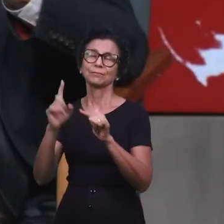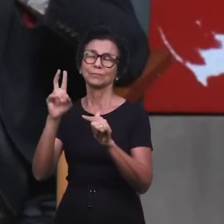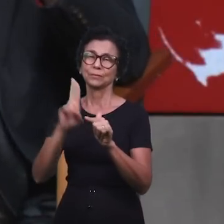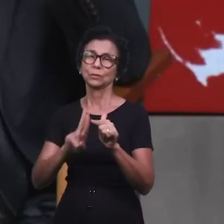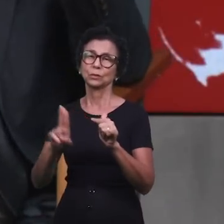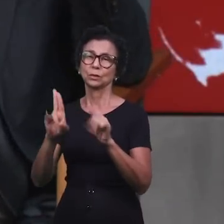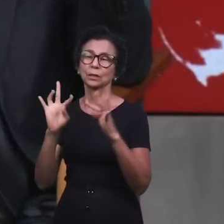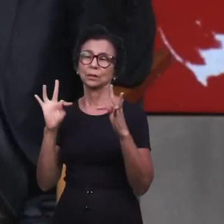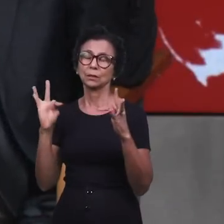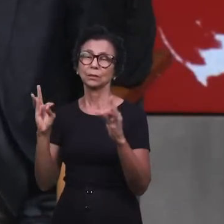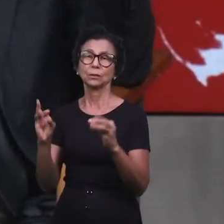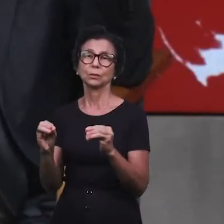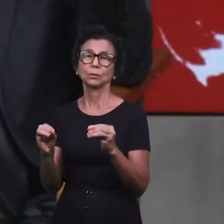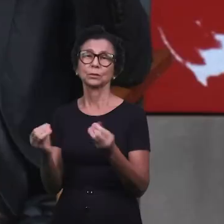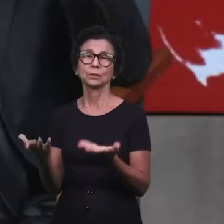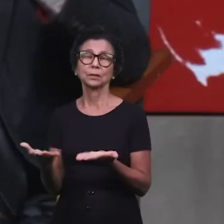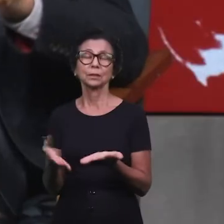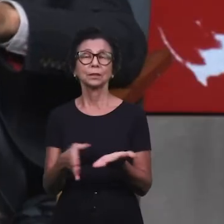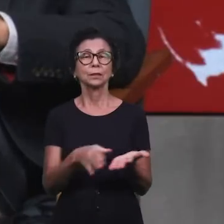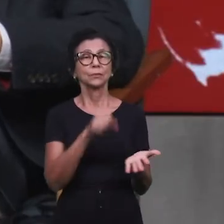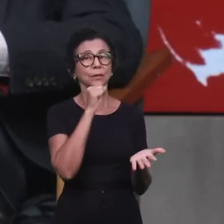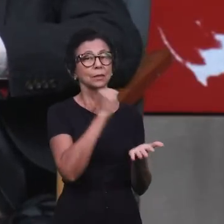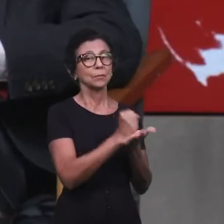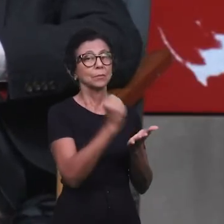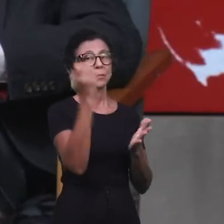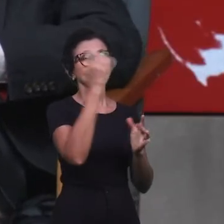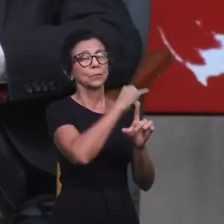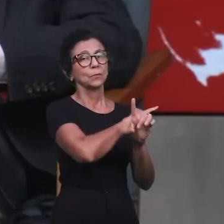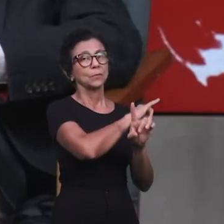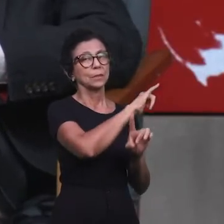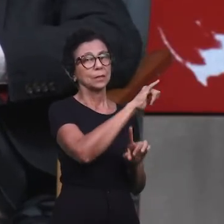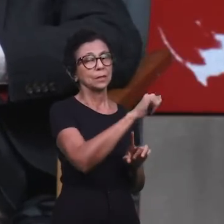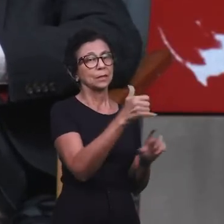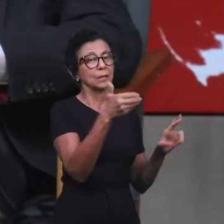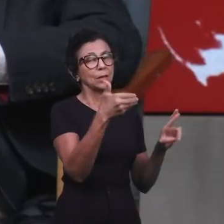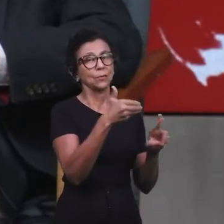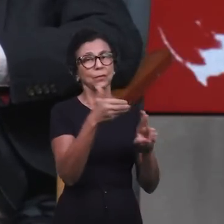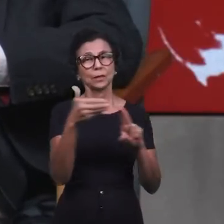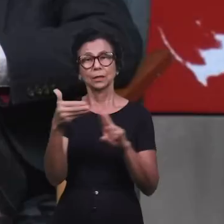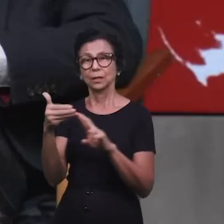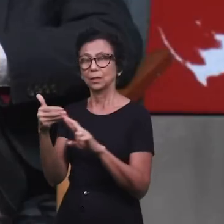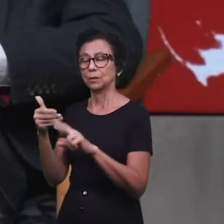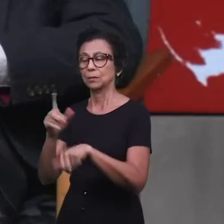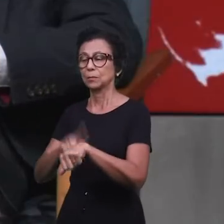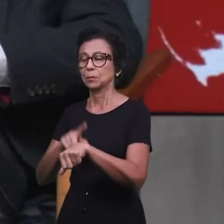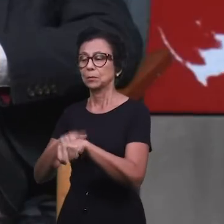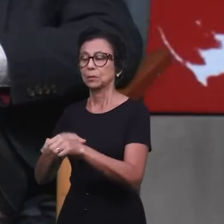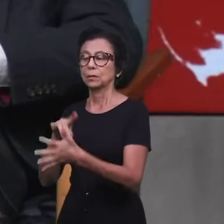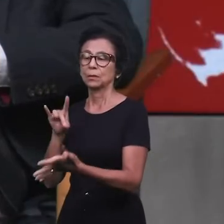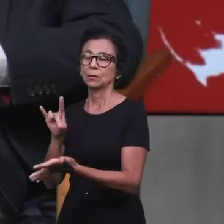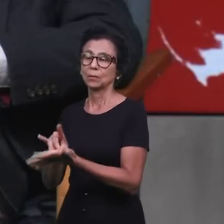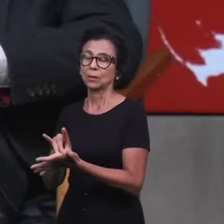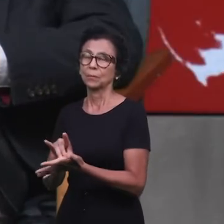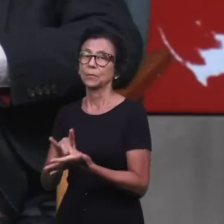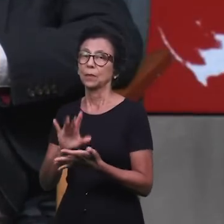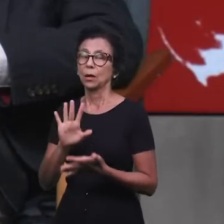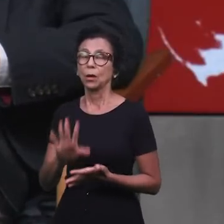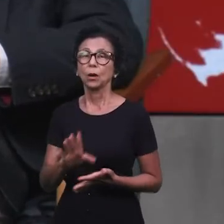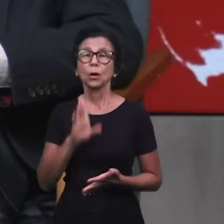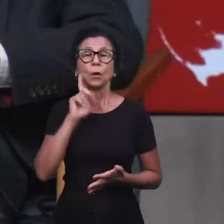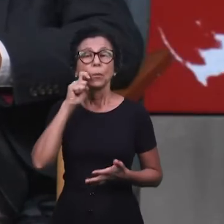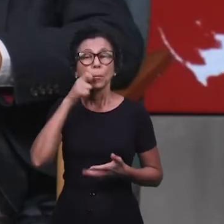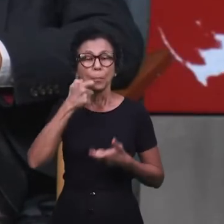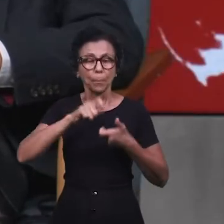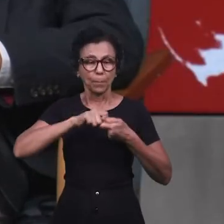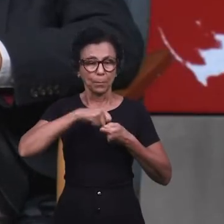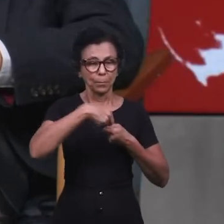é a profecia do Velho Testamento sobre o que Jesus está fazendo ali agora, dizendo: esse pão que é partido